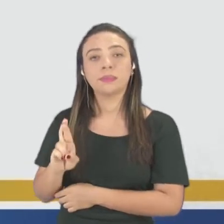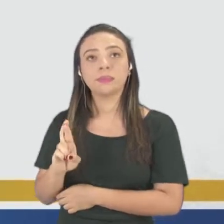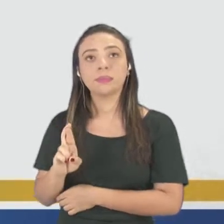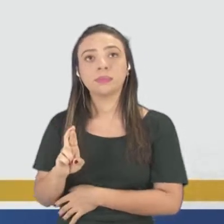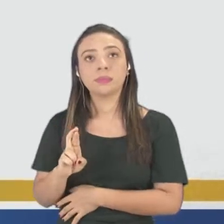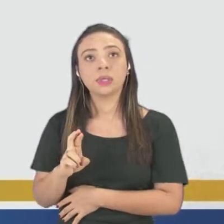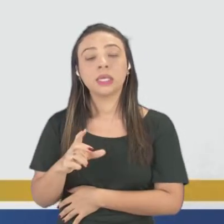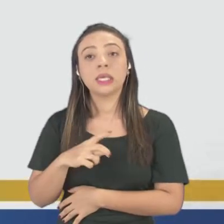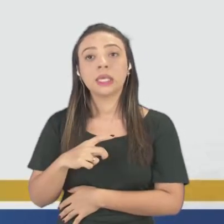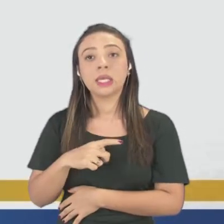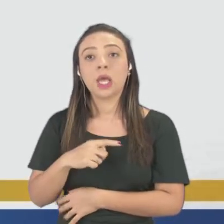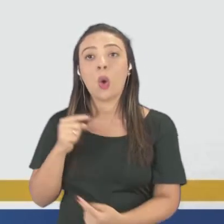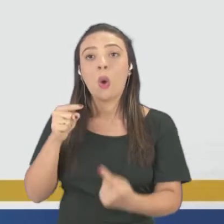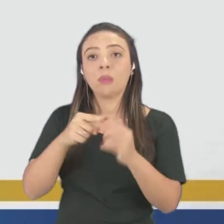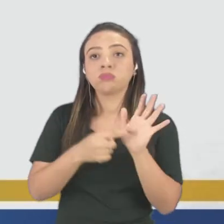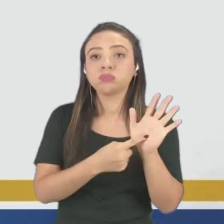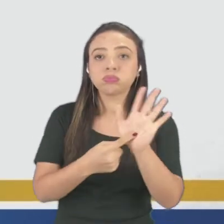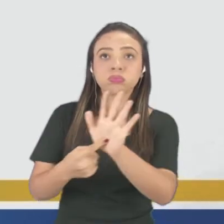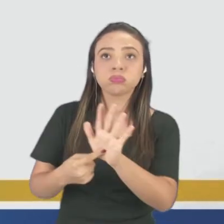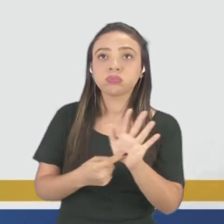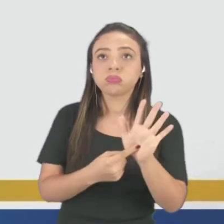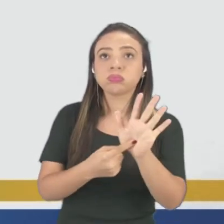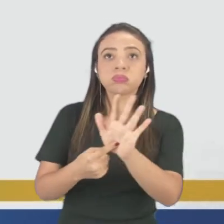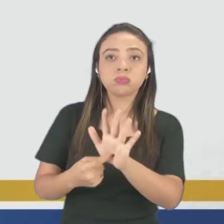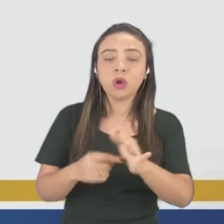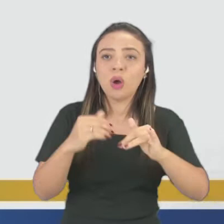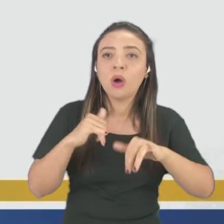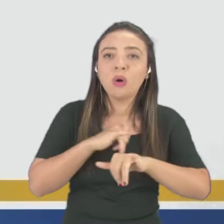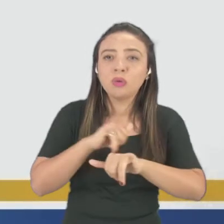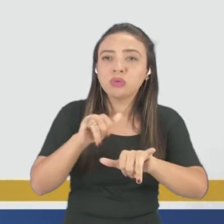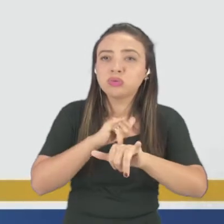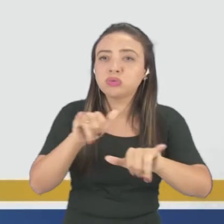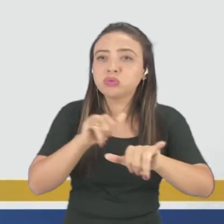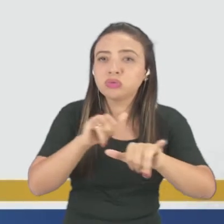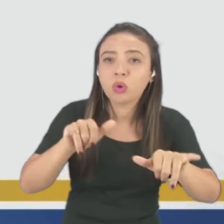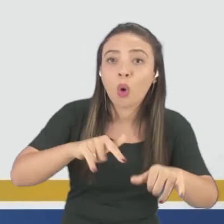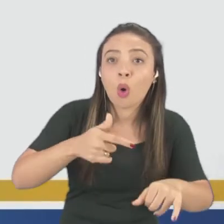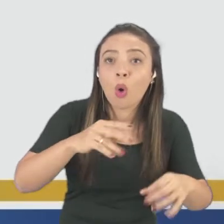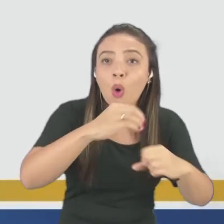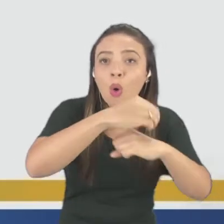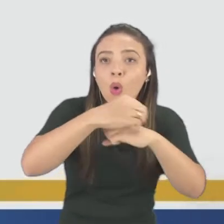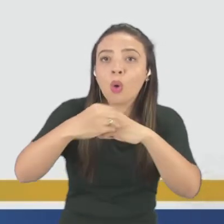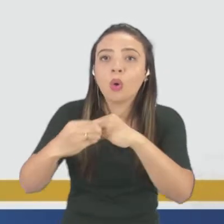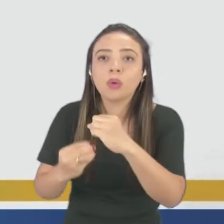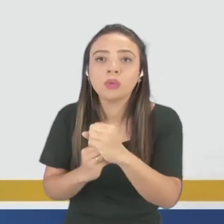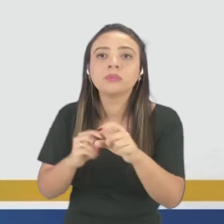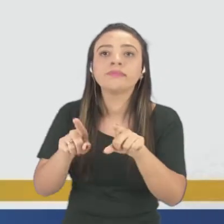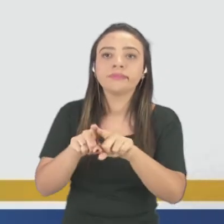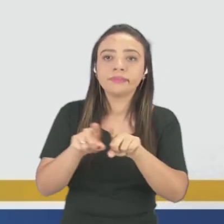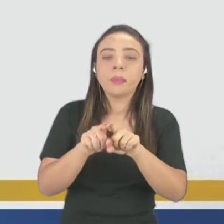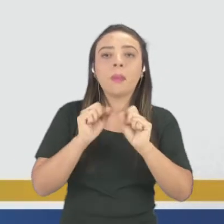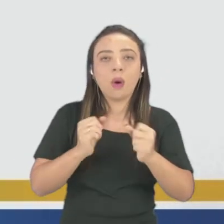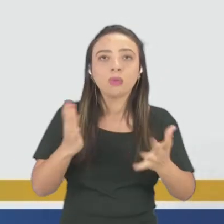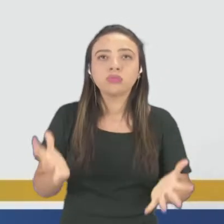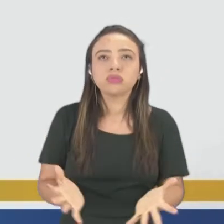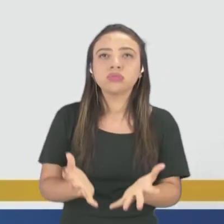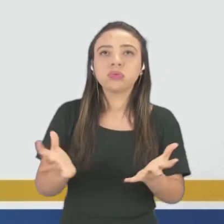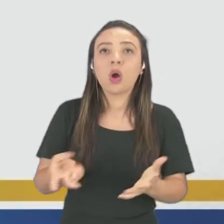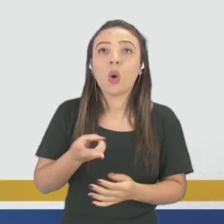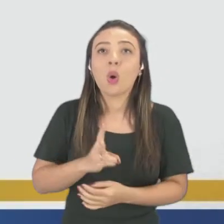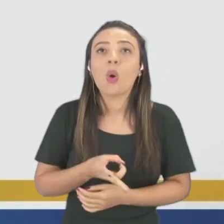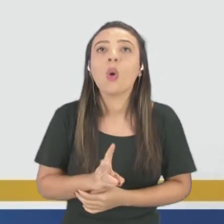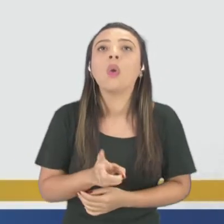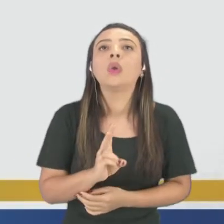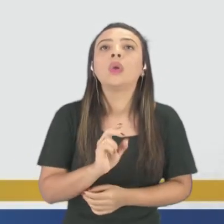de biossinalização por meio delas é possível enviar informações a outras células e podem também estimular a